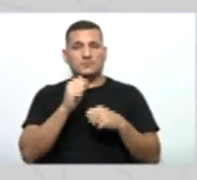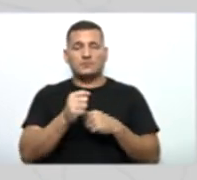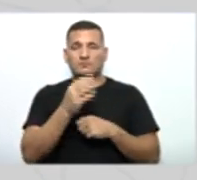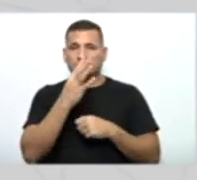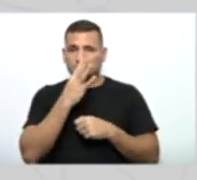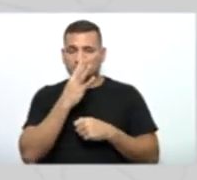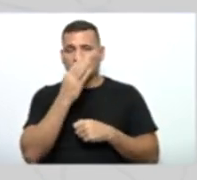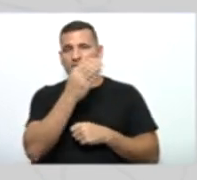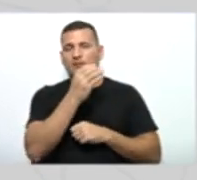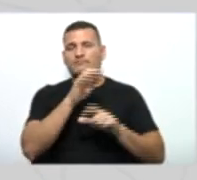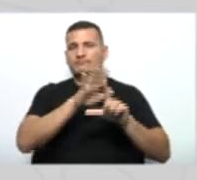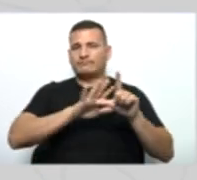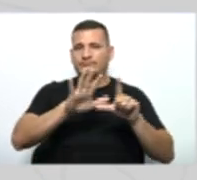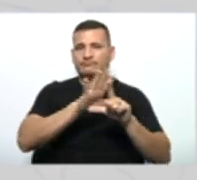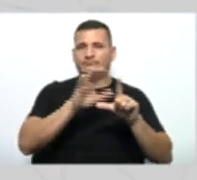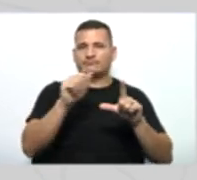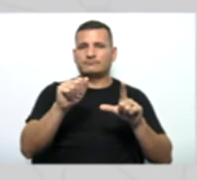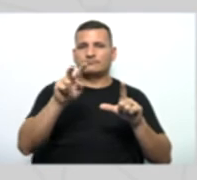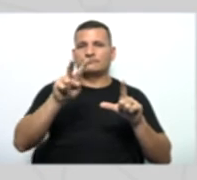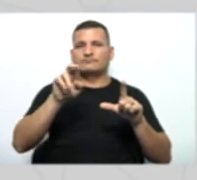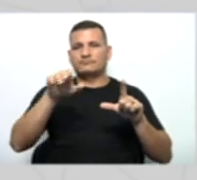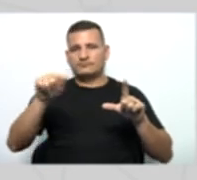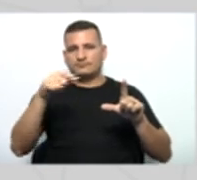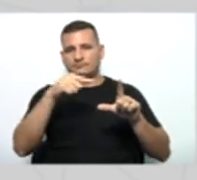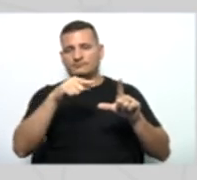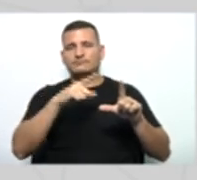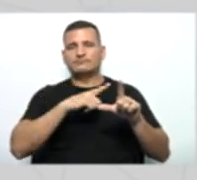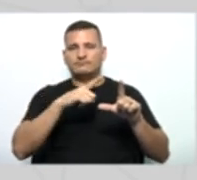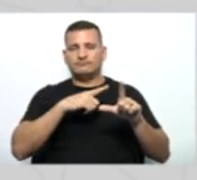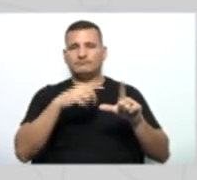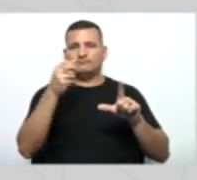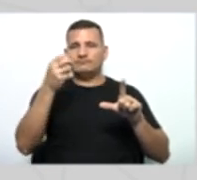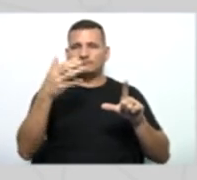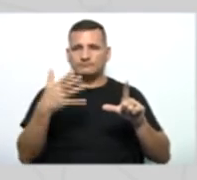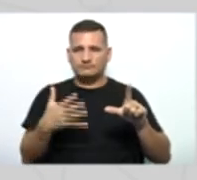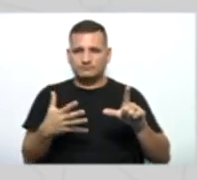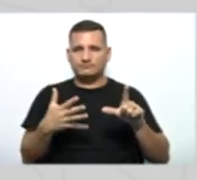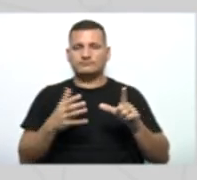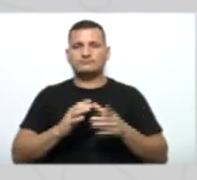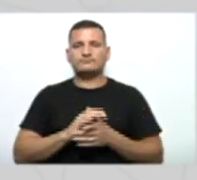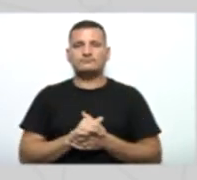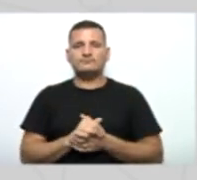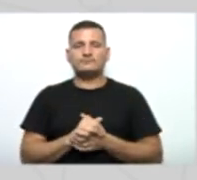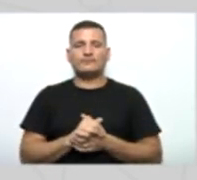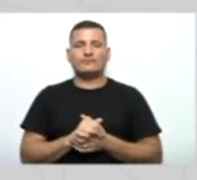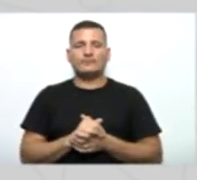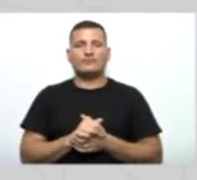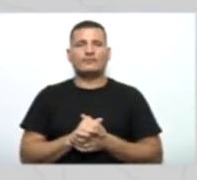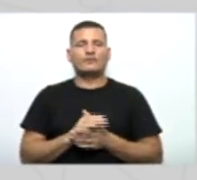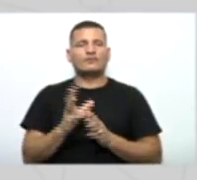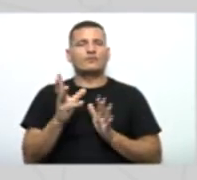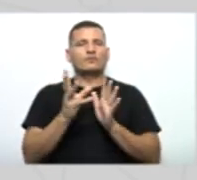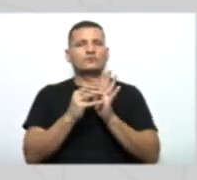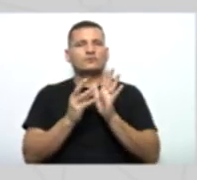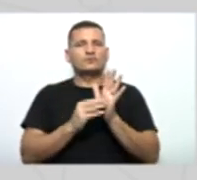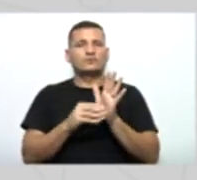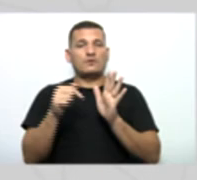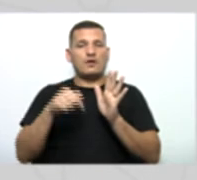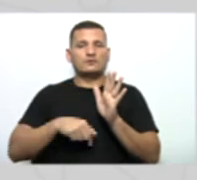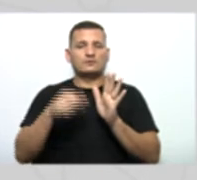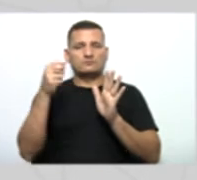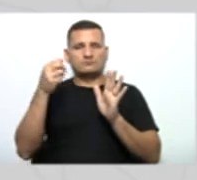lá no AVA, que está disponibilizado em forma de tutorial para vocês, abrangindo justamente esses conteúdos que nós explicamos